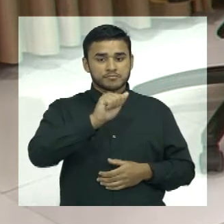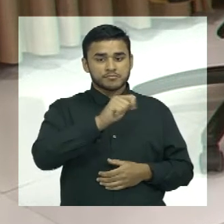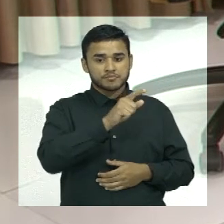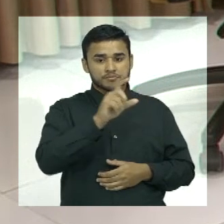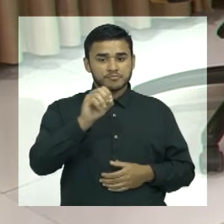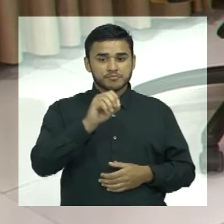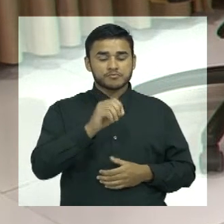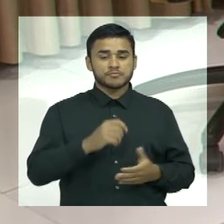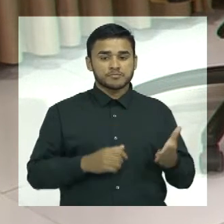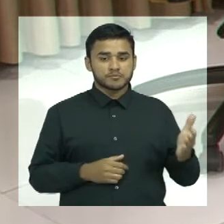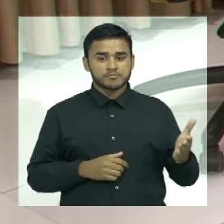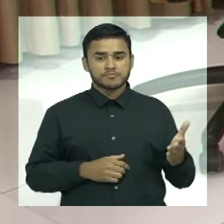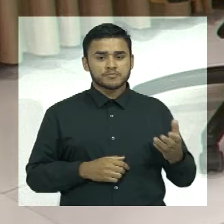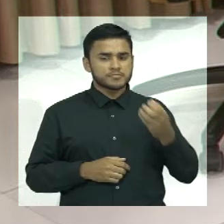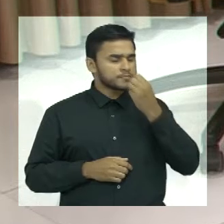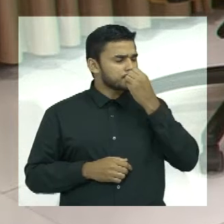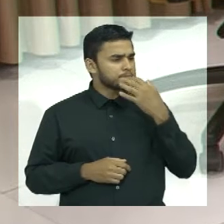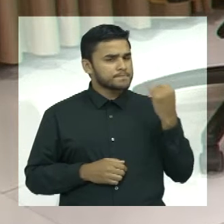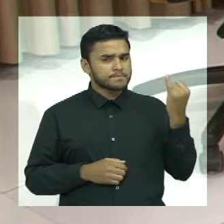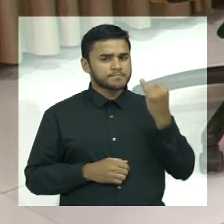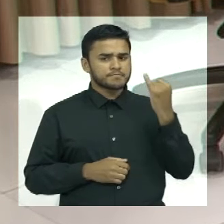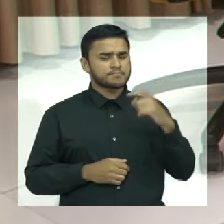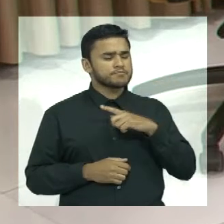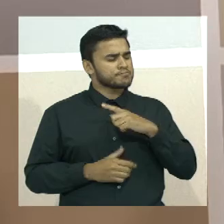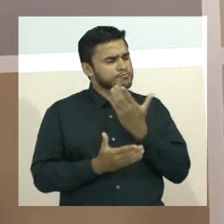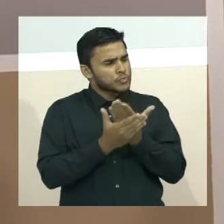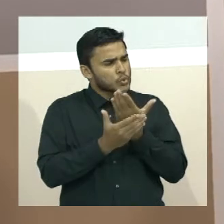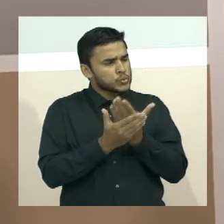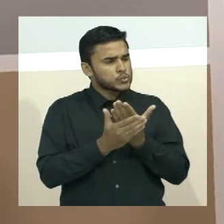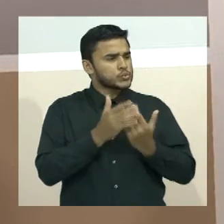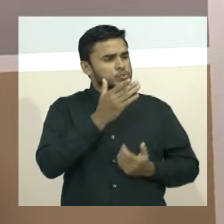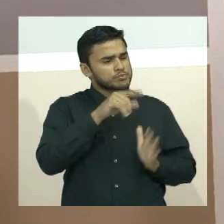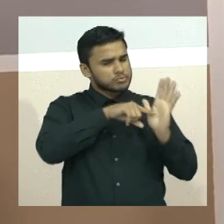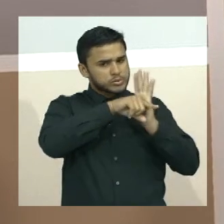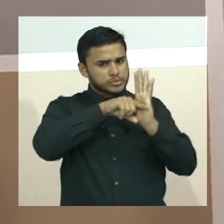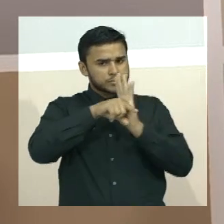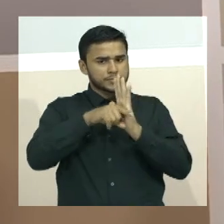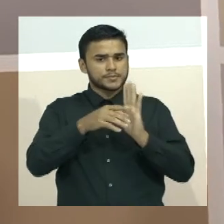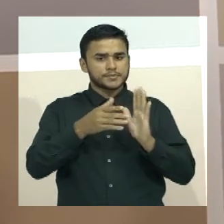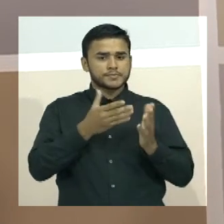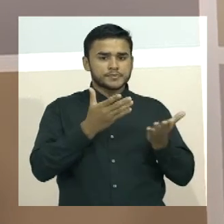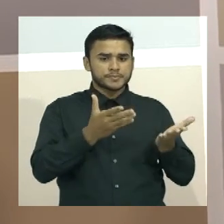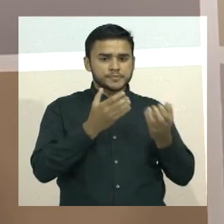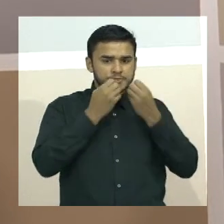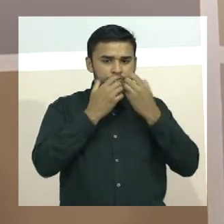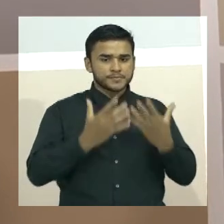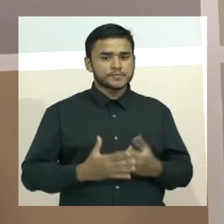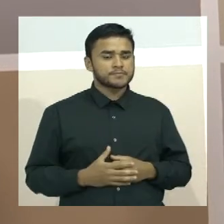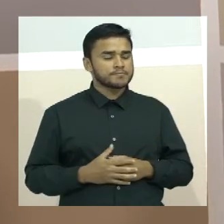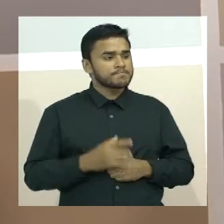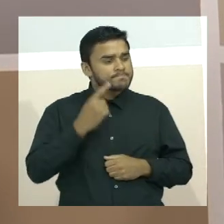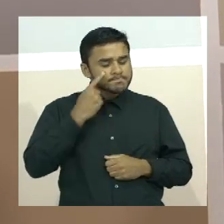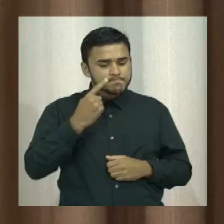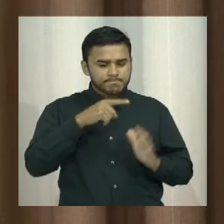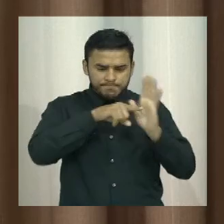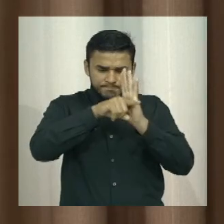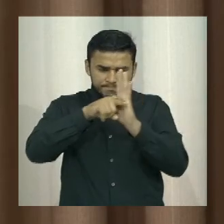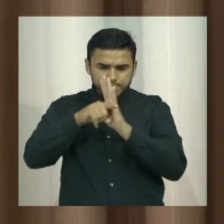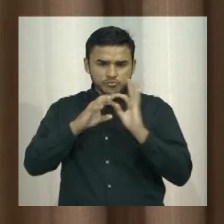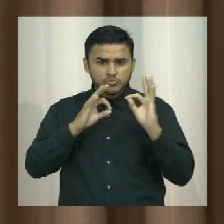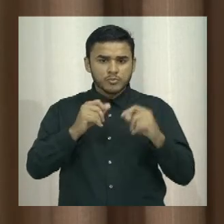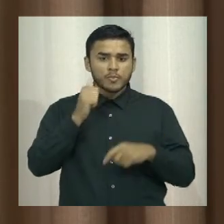que fazem, né, que fizeram e que fazem parte desse estudo e dessa proposta, né, de permitir que as